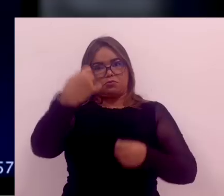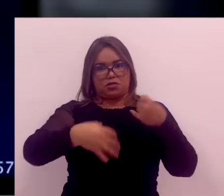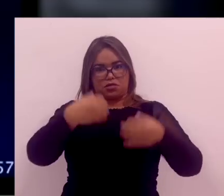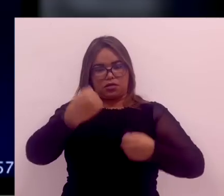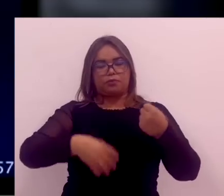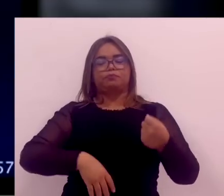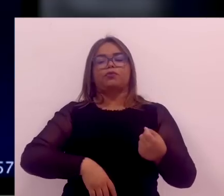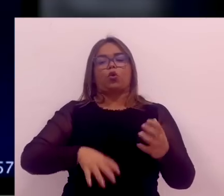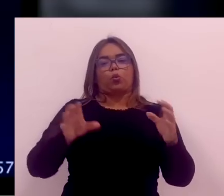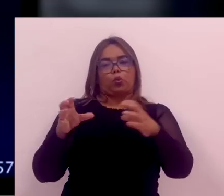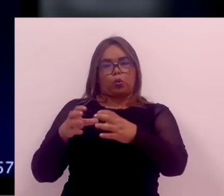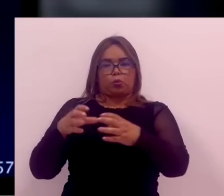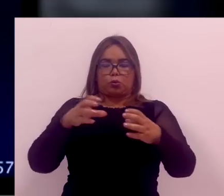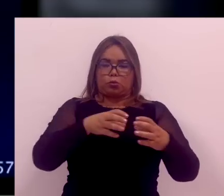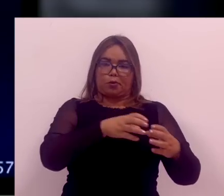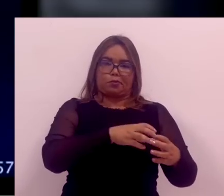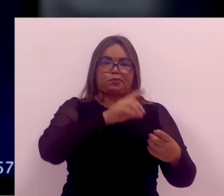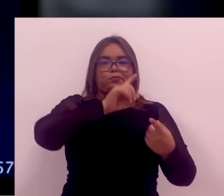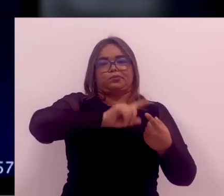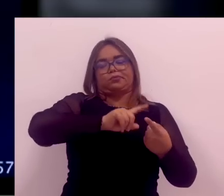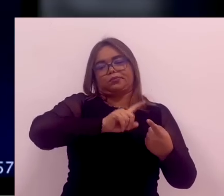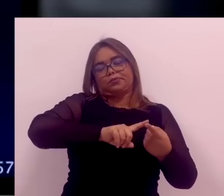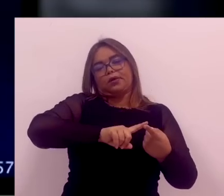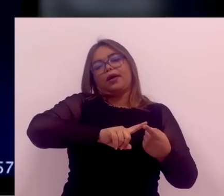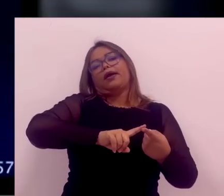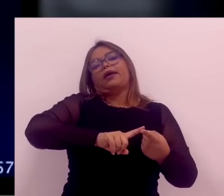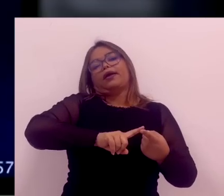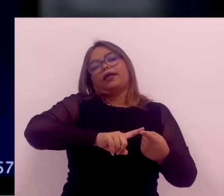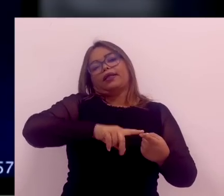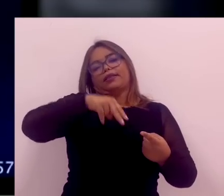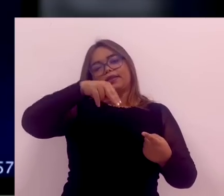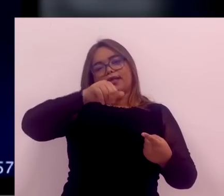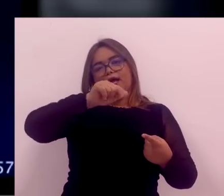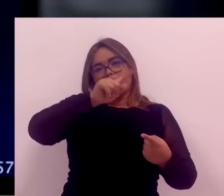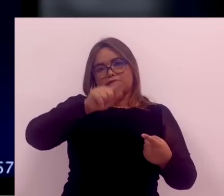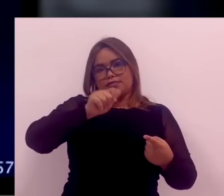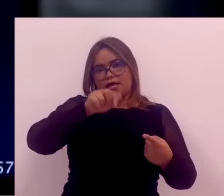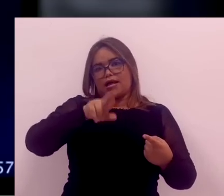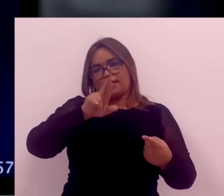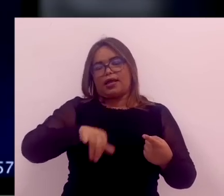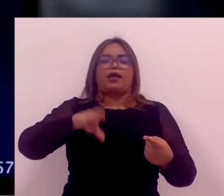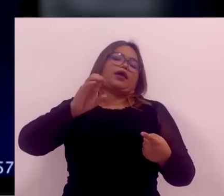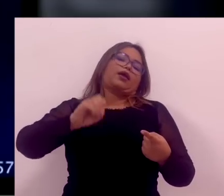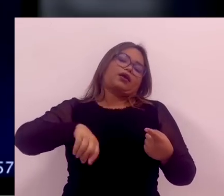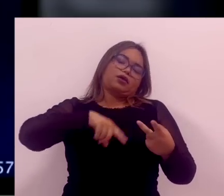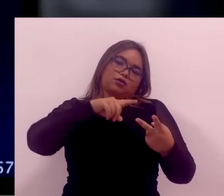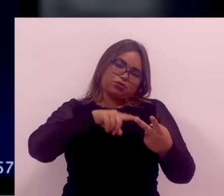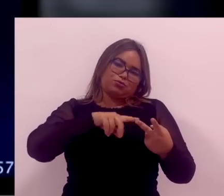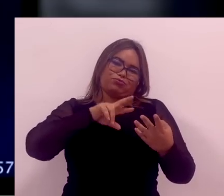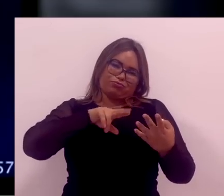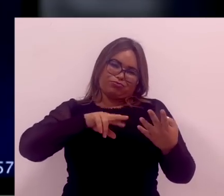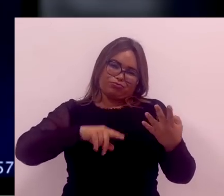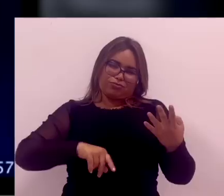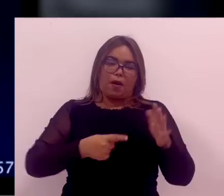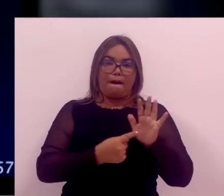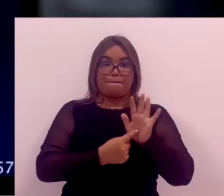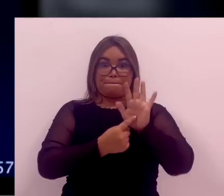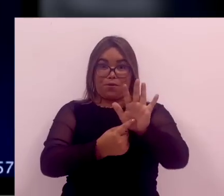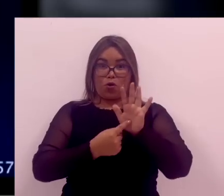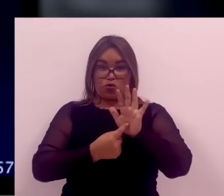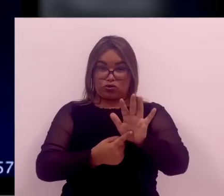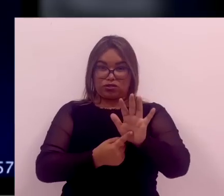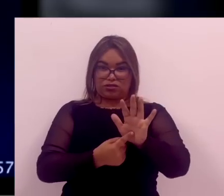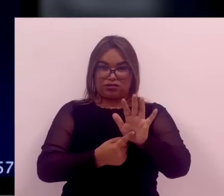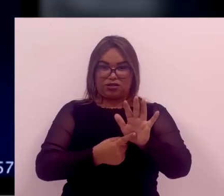dos gnósticos e dos primitivos judeus cristãos, os nazarenos e os ebionitas, são plenamente considerados. Eles mostram as